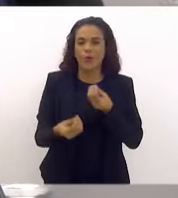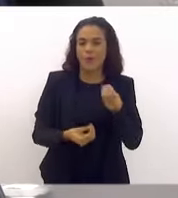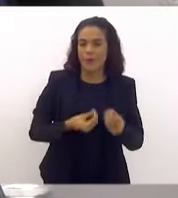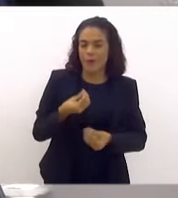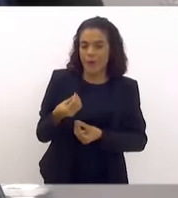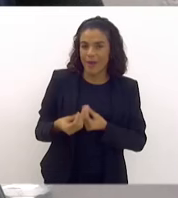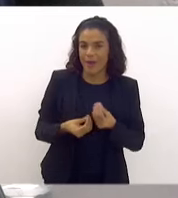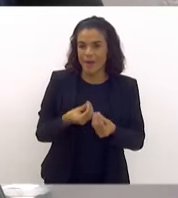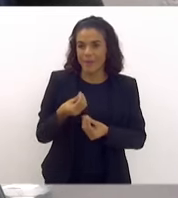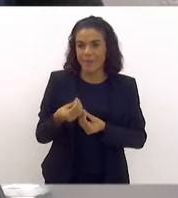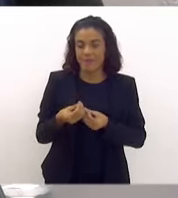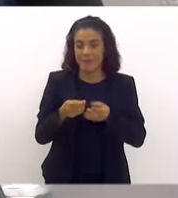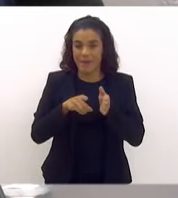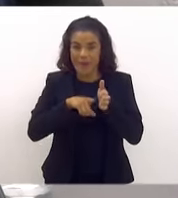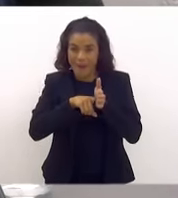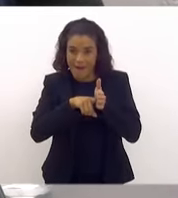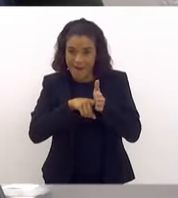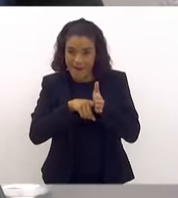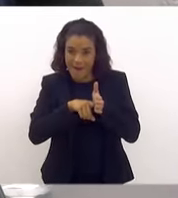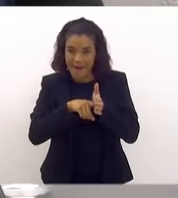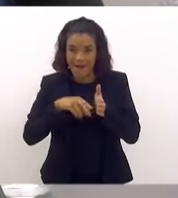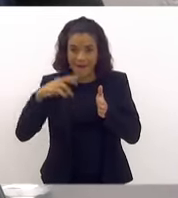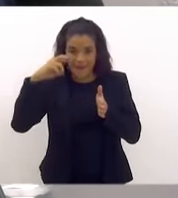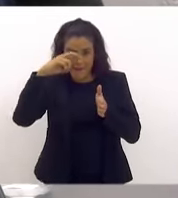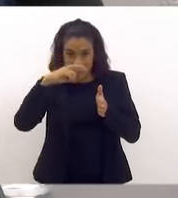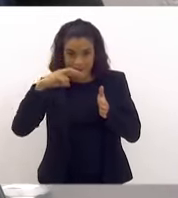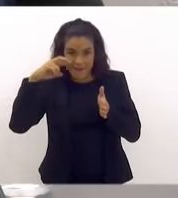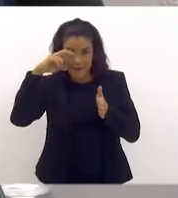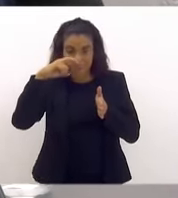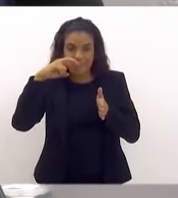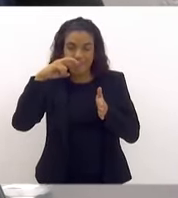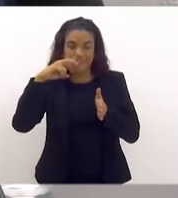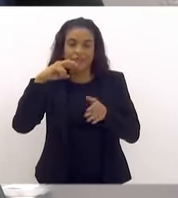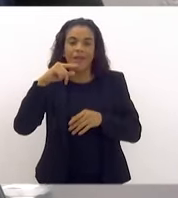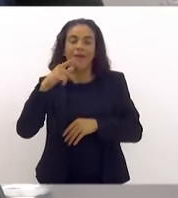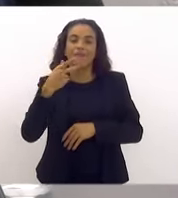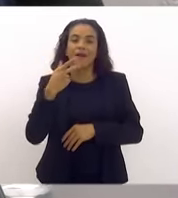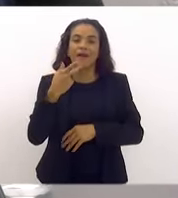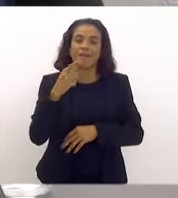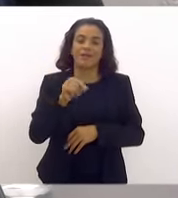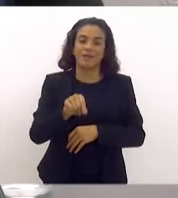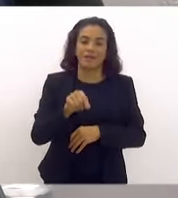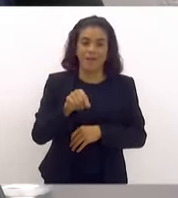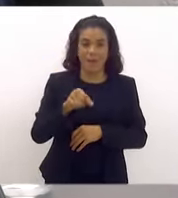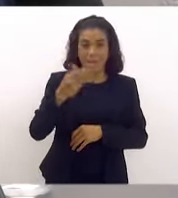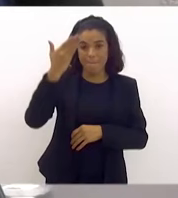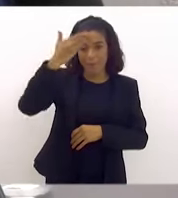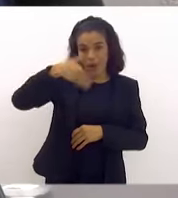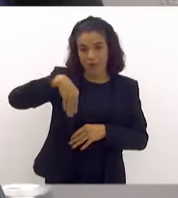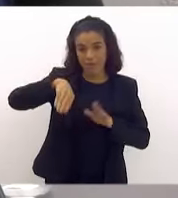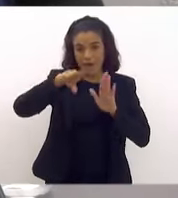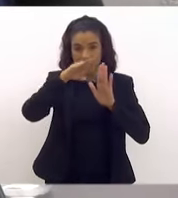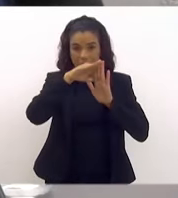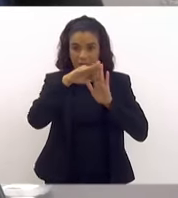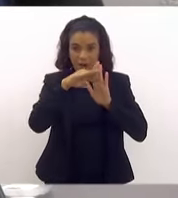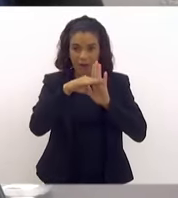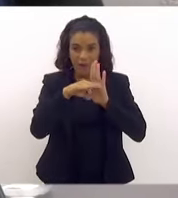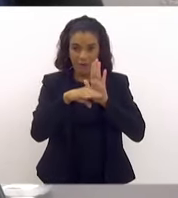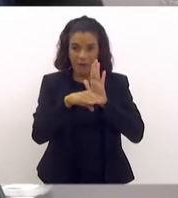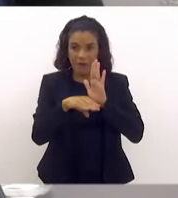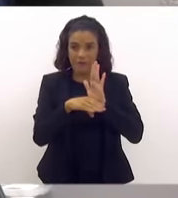aquele aquela investigação o promotor Chegava à conclusão que os indícios trazidos que assim vale eh